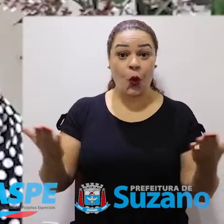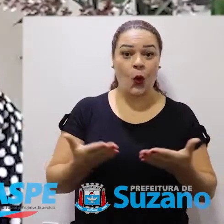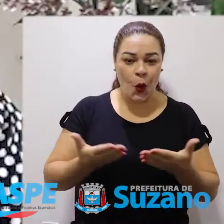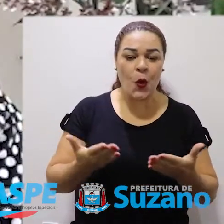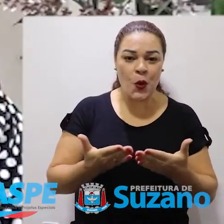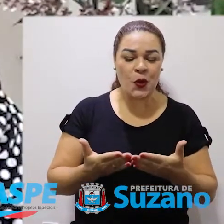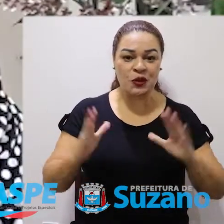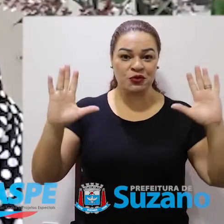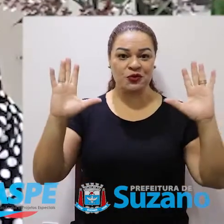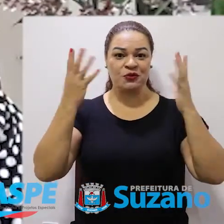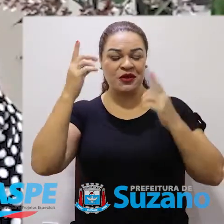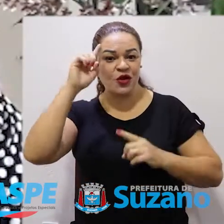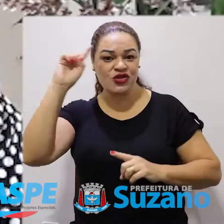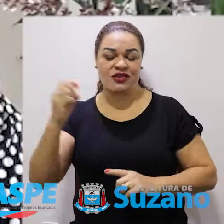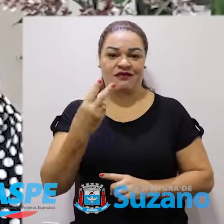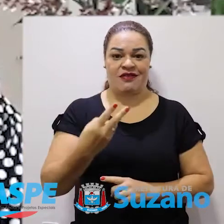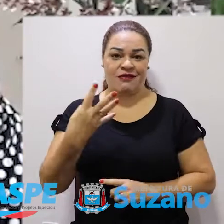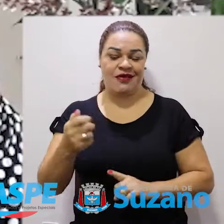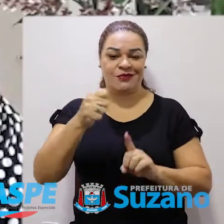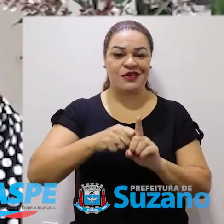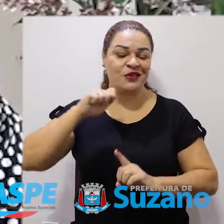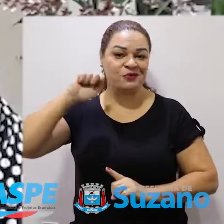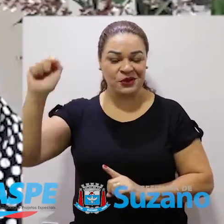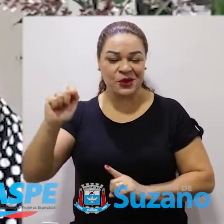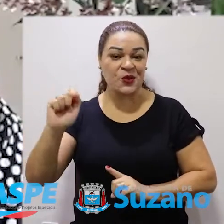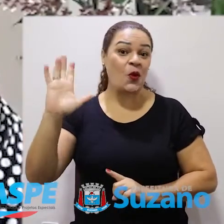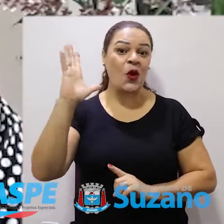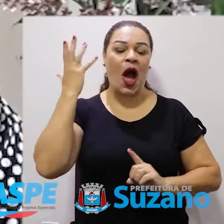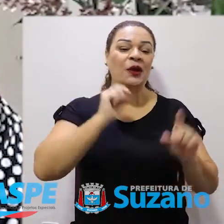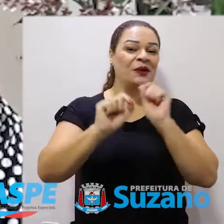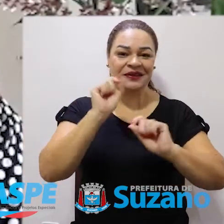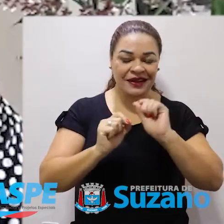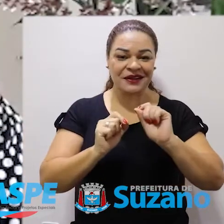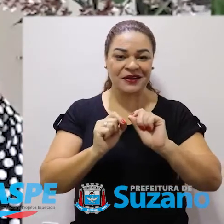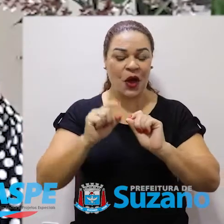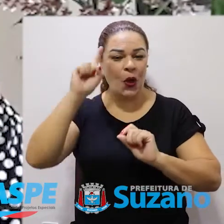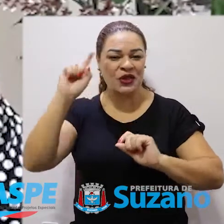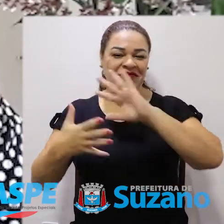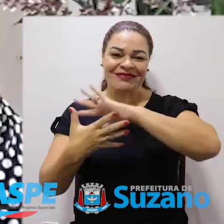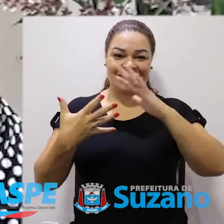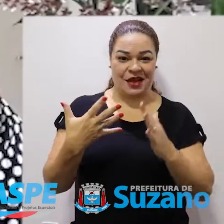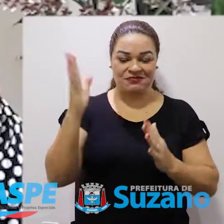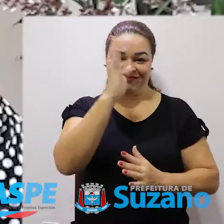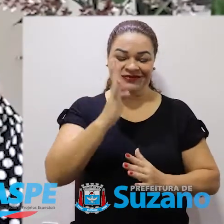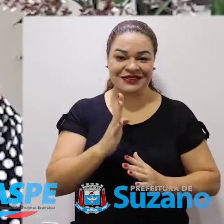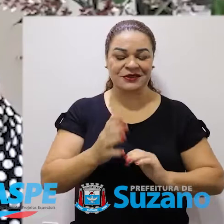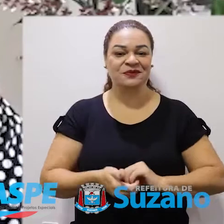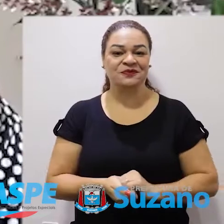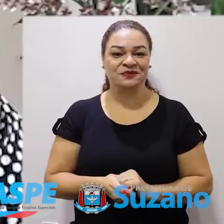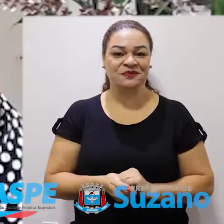aula. Hoje, em comemoração ao dia 24 de abril, que é comemorado o Dia Nacional